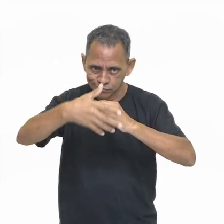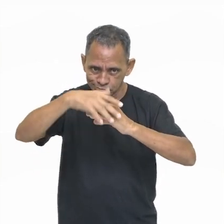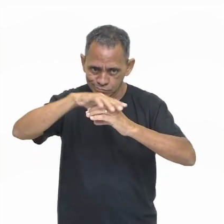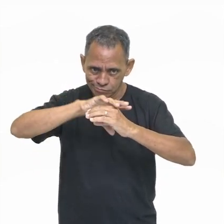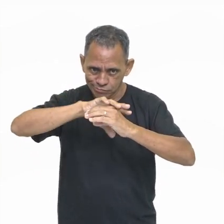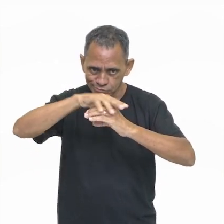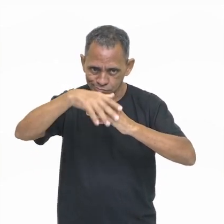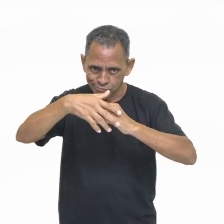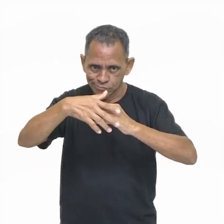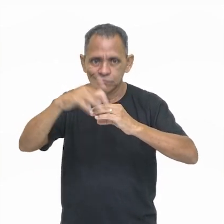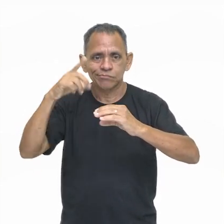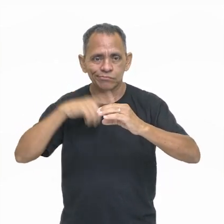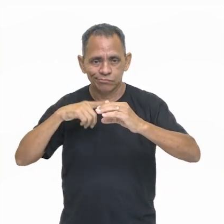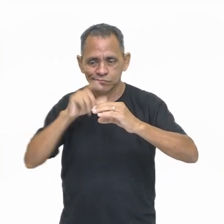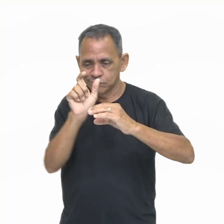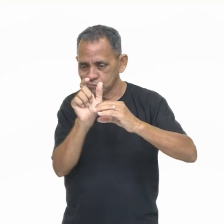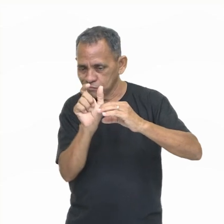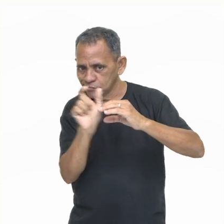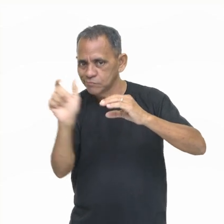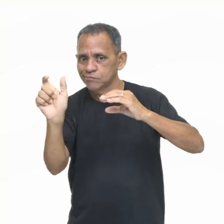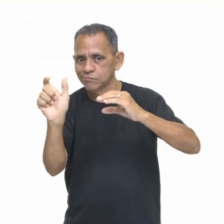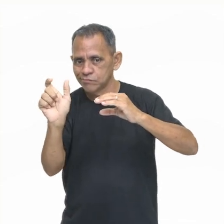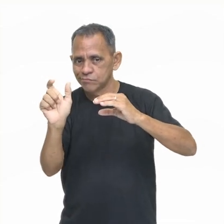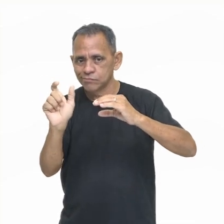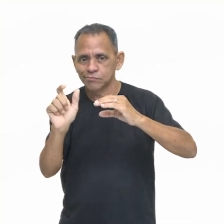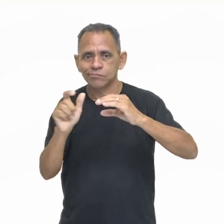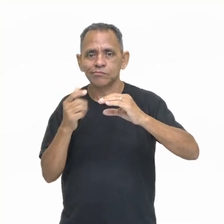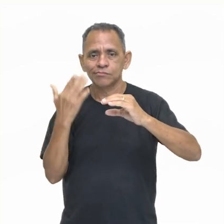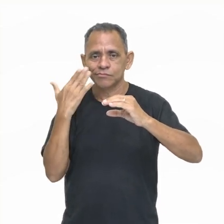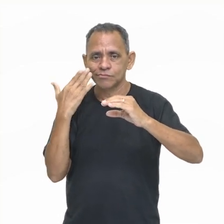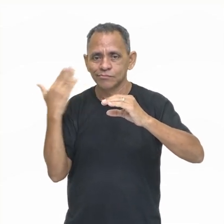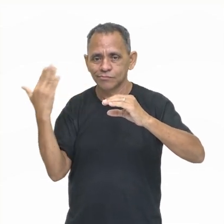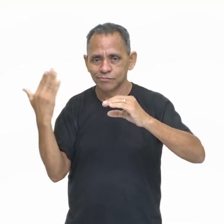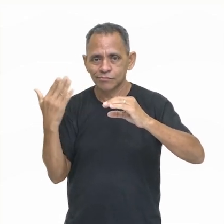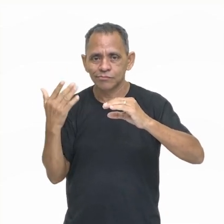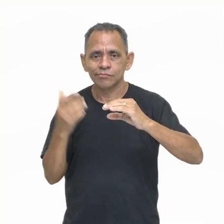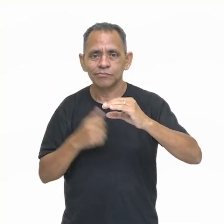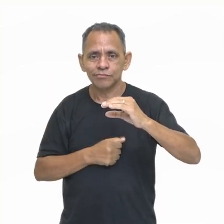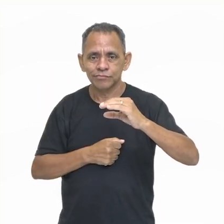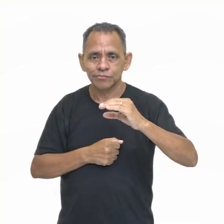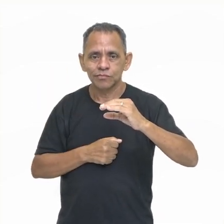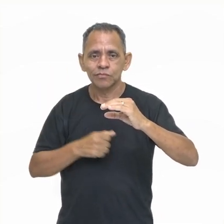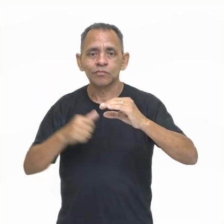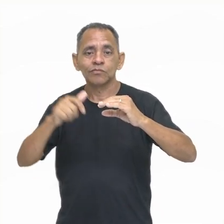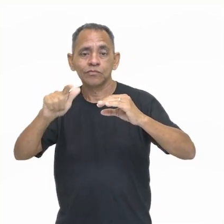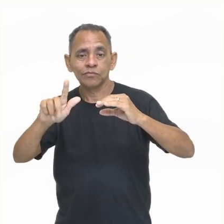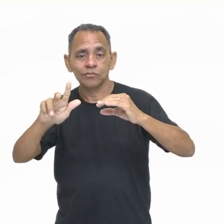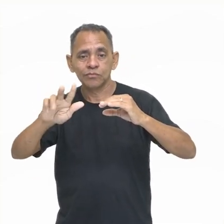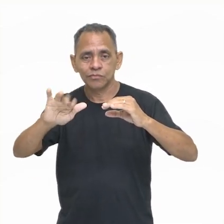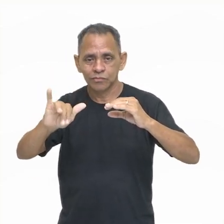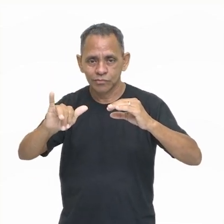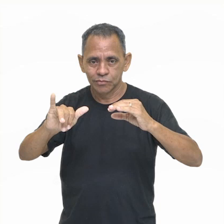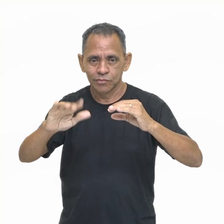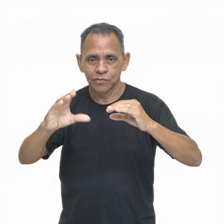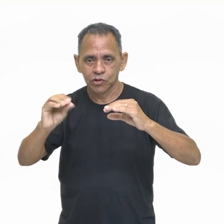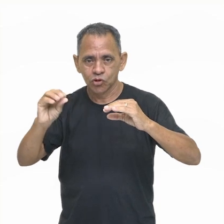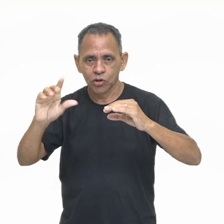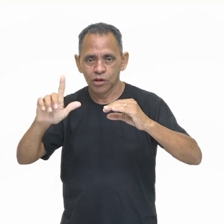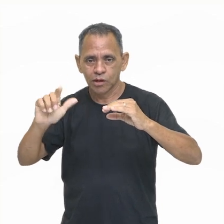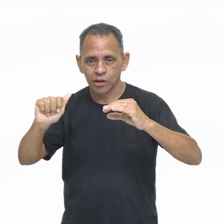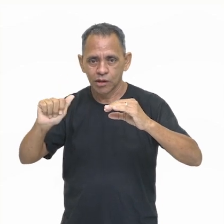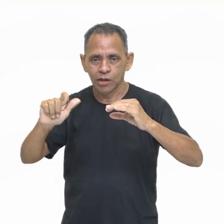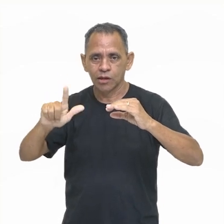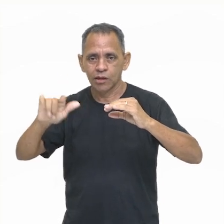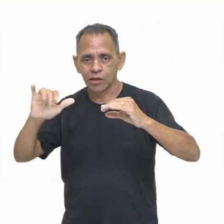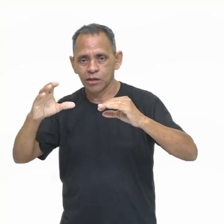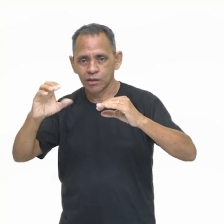membrana plasmática, observa-se o glicocálix, que também vocês podem encontrar ele escrito